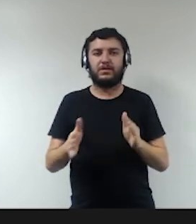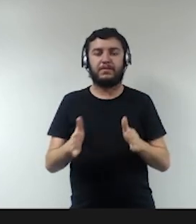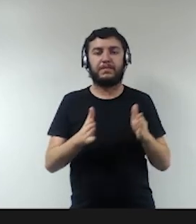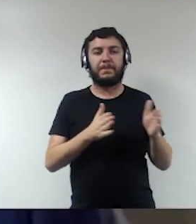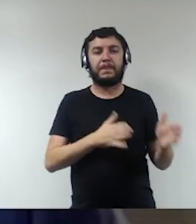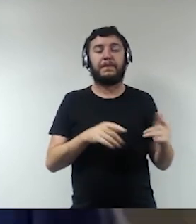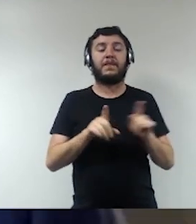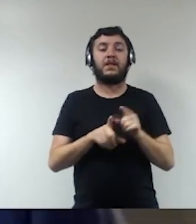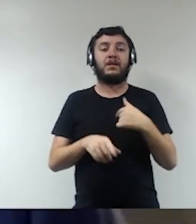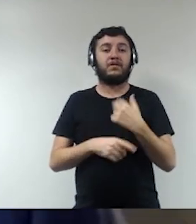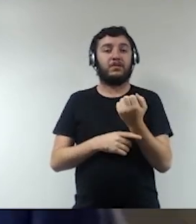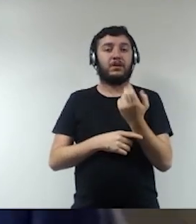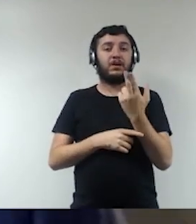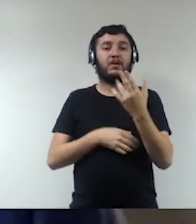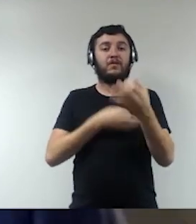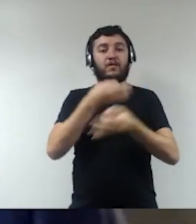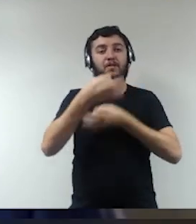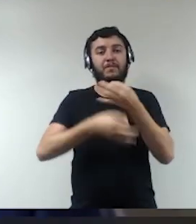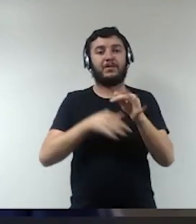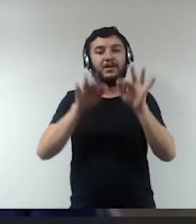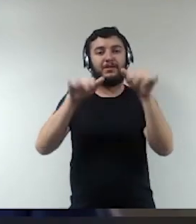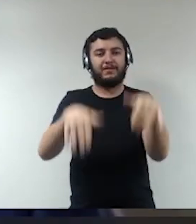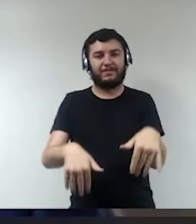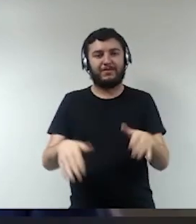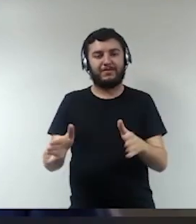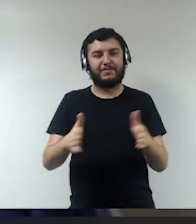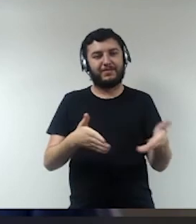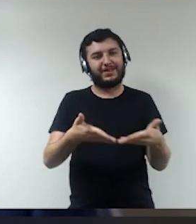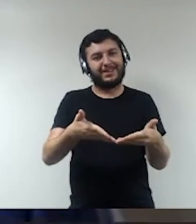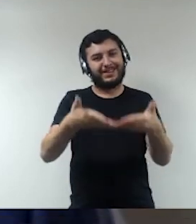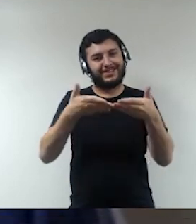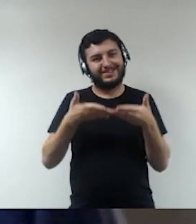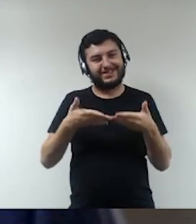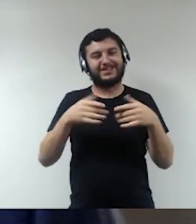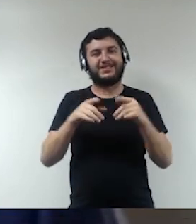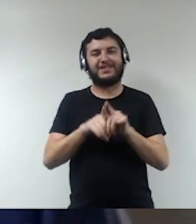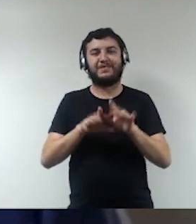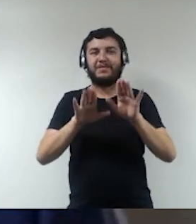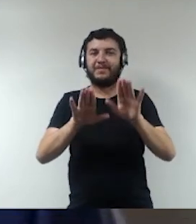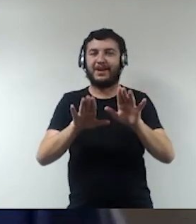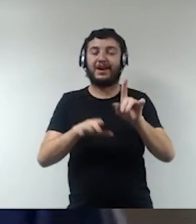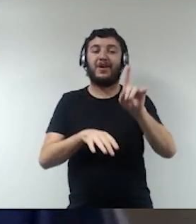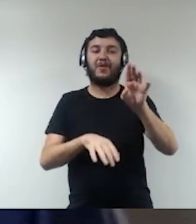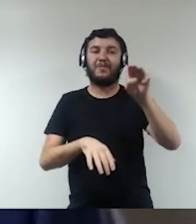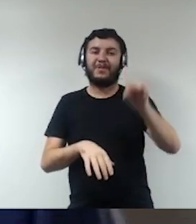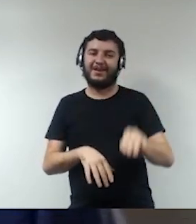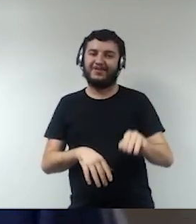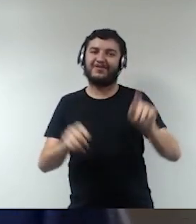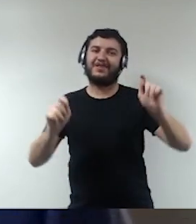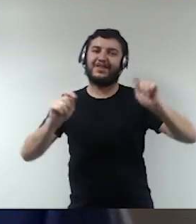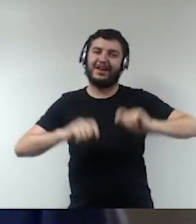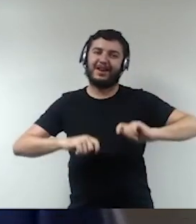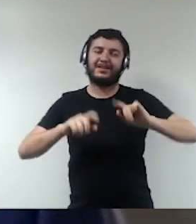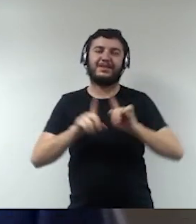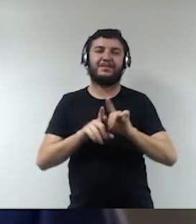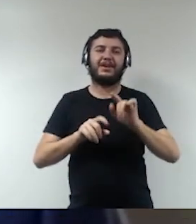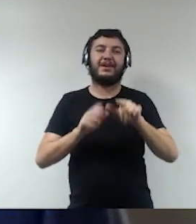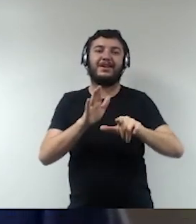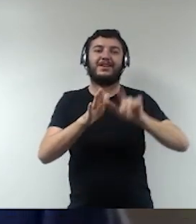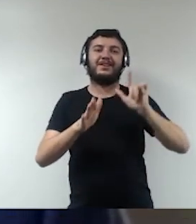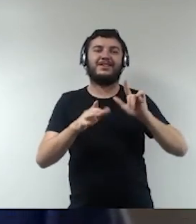Eu encerro aqui, porque eu acho que peço licença e a gente tem apenas um minuto, eu acho que ainda dá antes que a gente